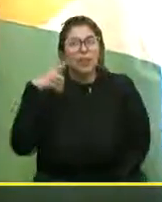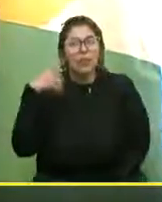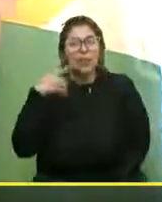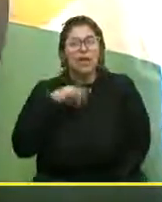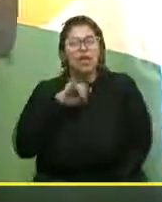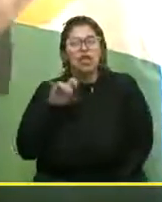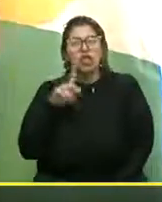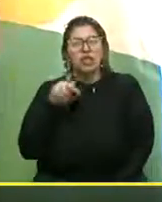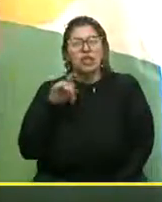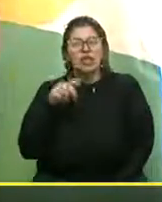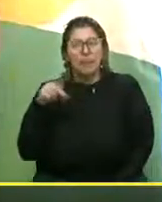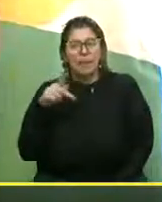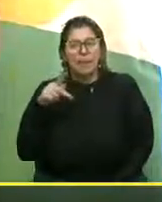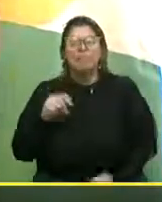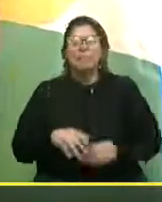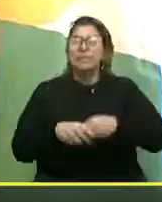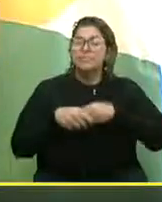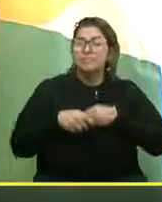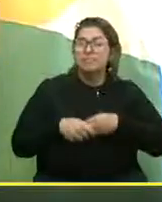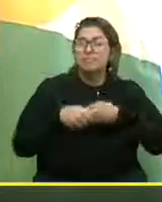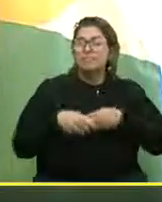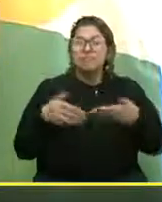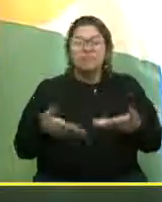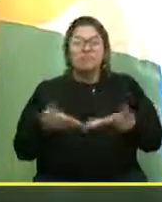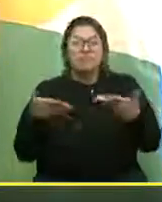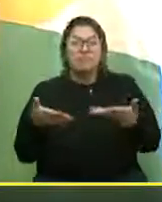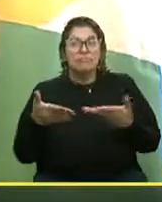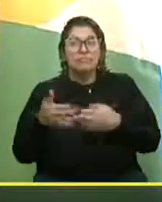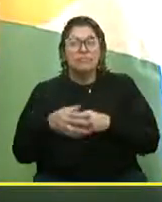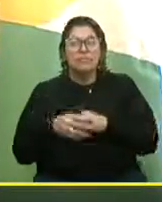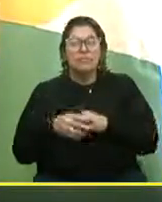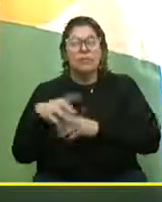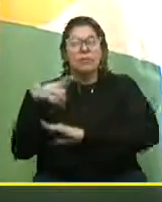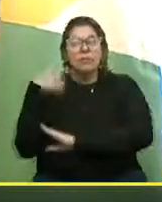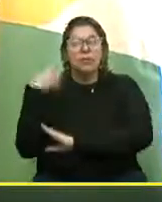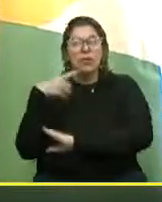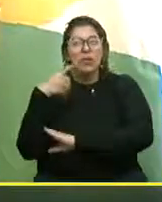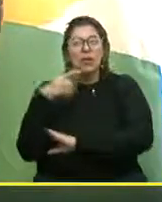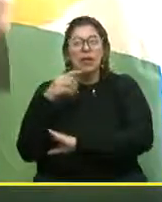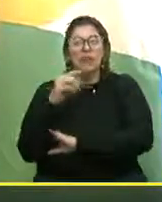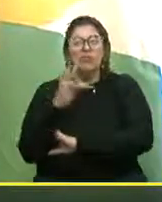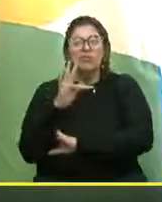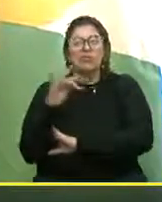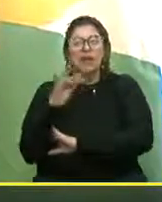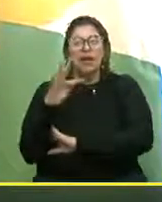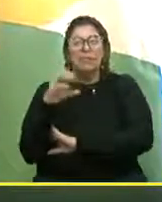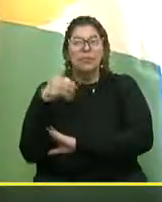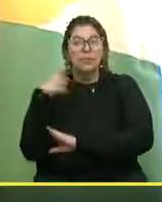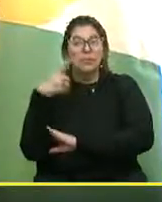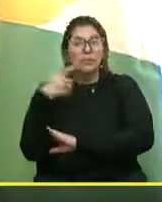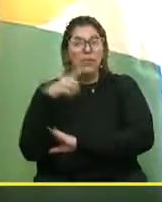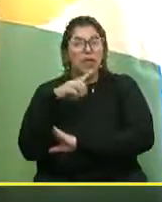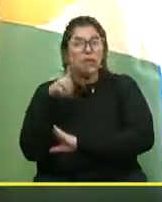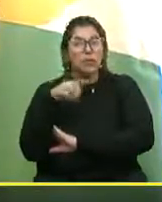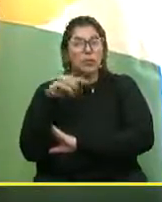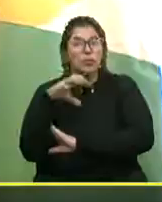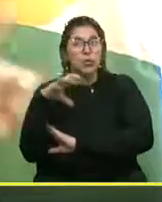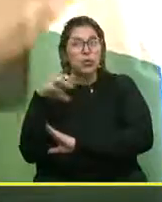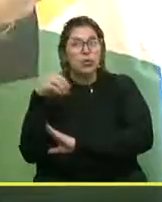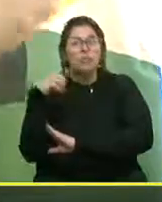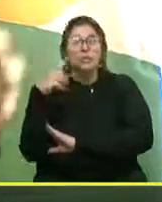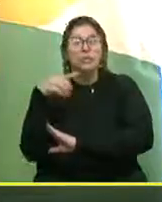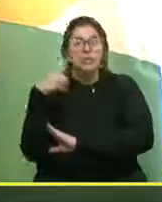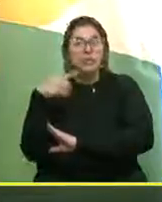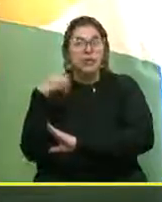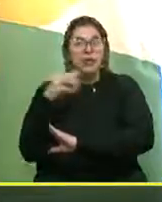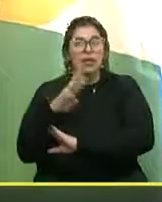Giuseppe e já parabenizando por essa iniciativa ou Deputado Fábio a deputado Zucco Deputado